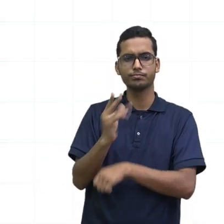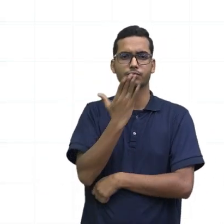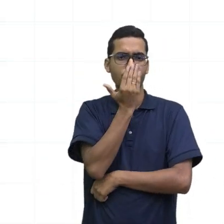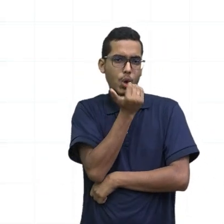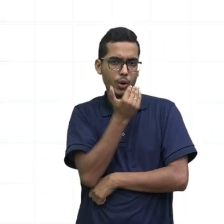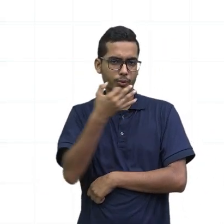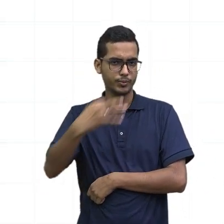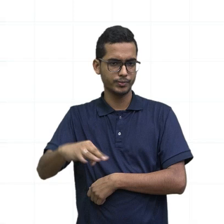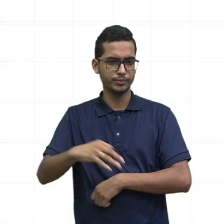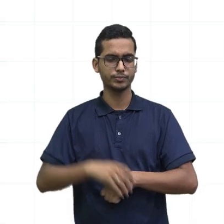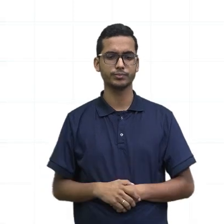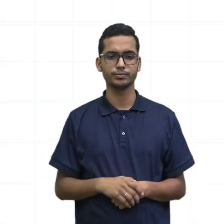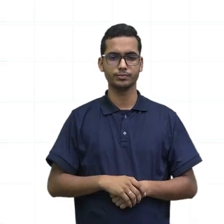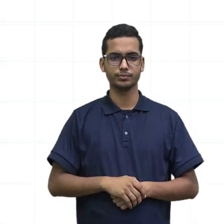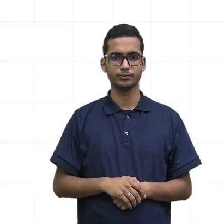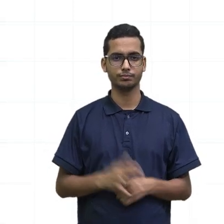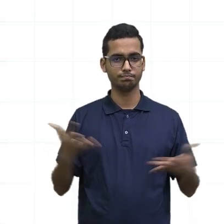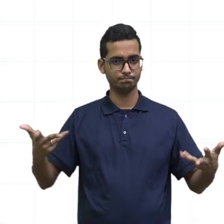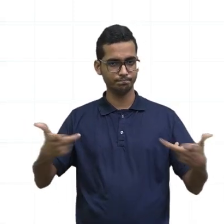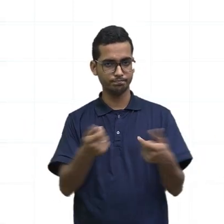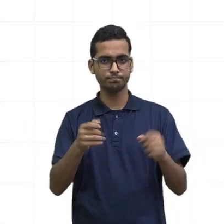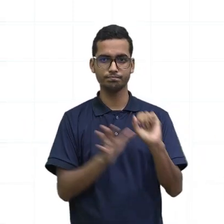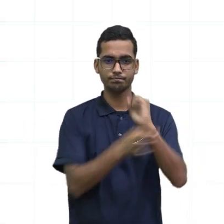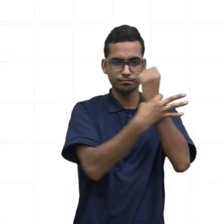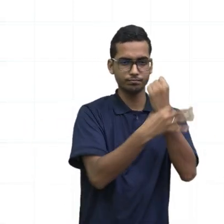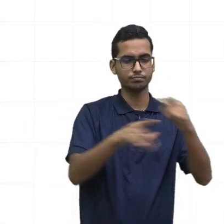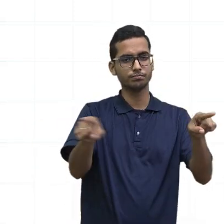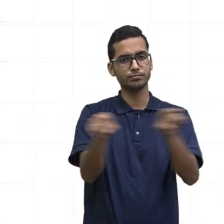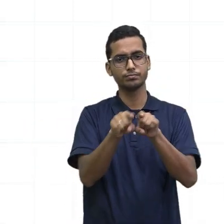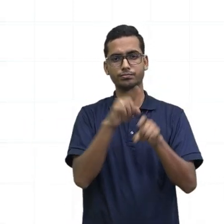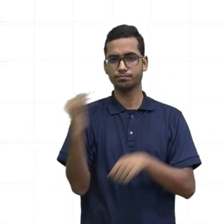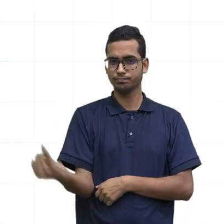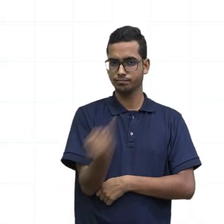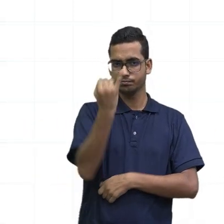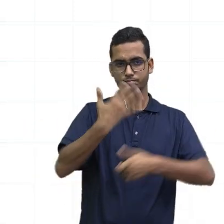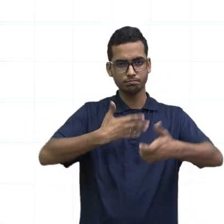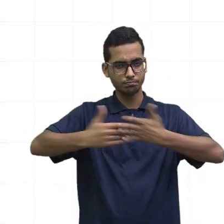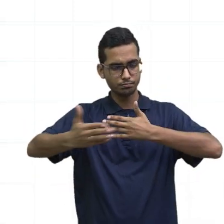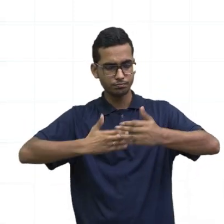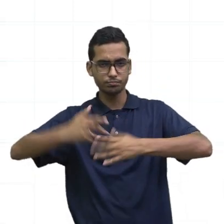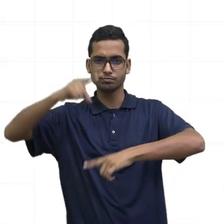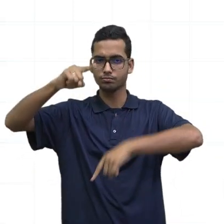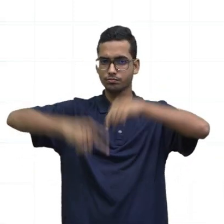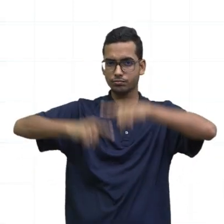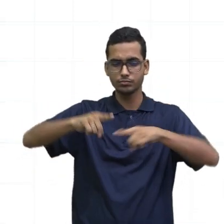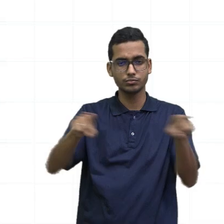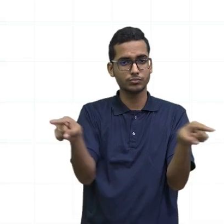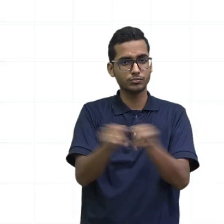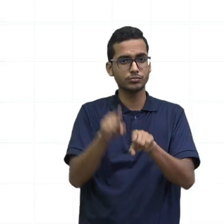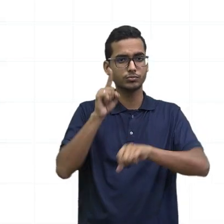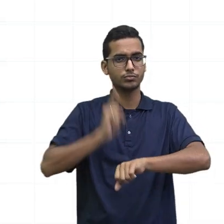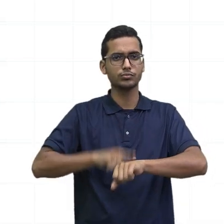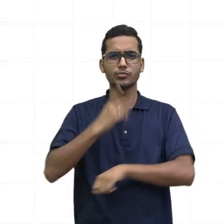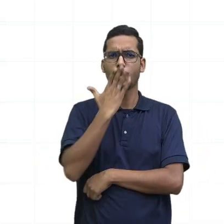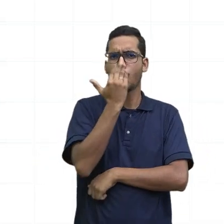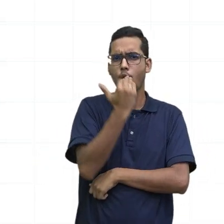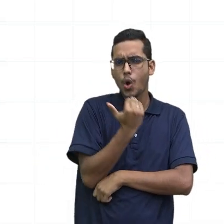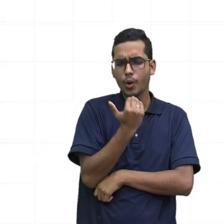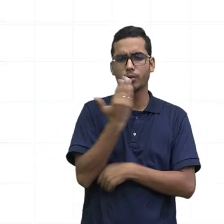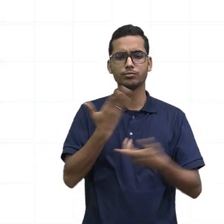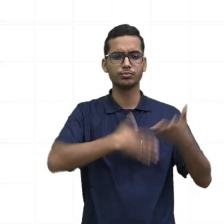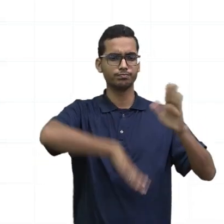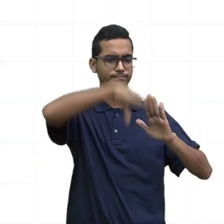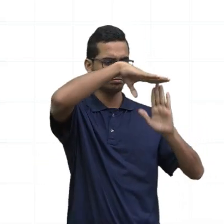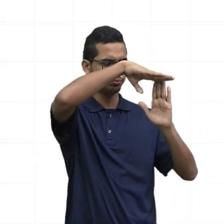que segurança e qualidade são fundamentais em qualquer produto, mas quando se trata de alimentos, as normas